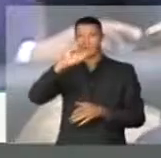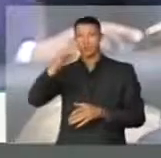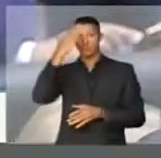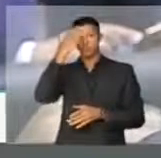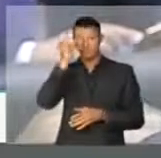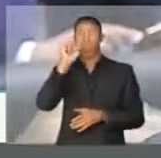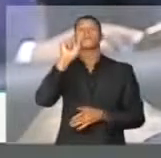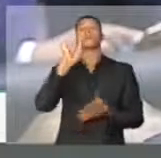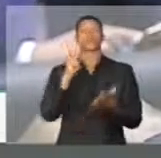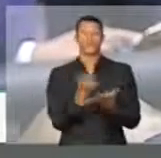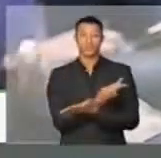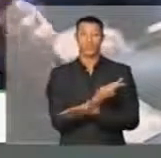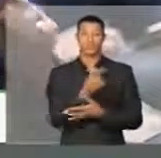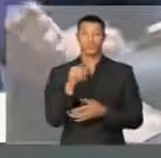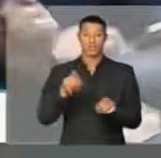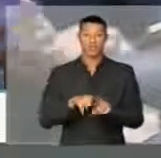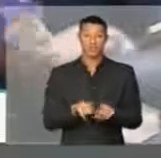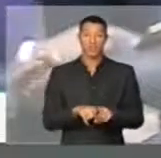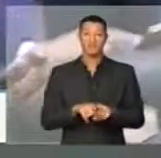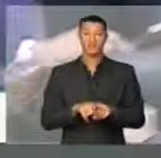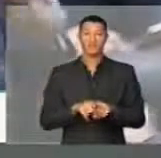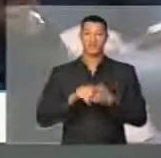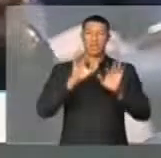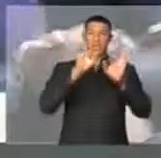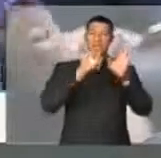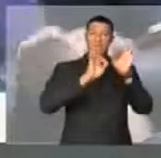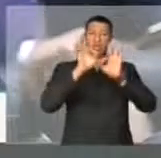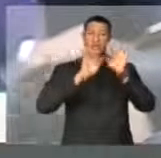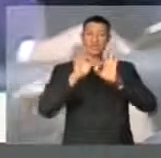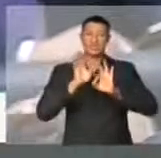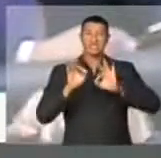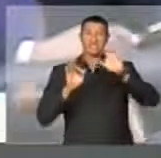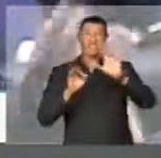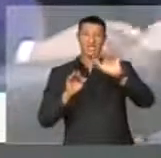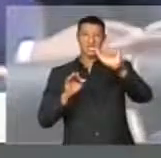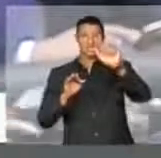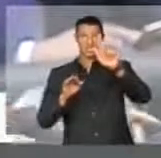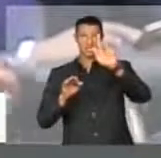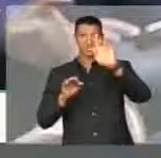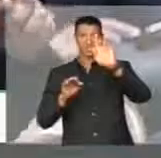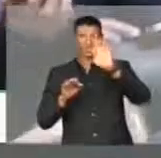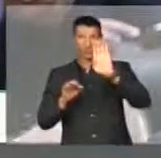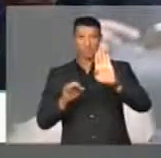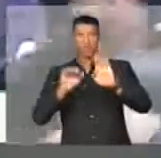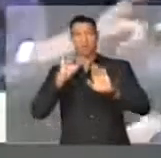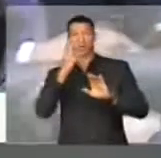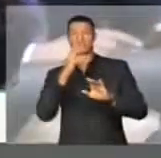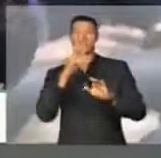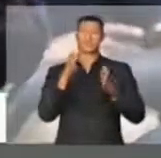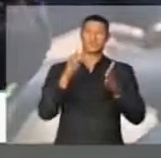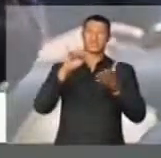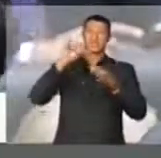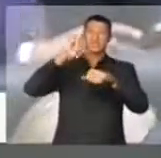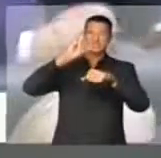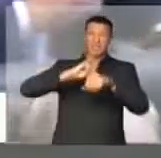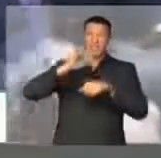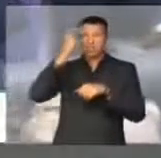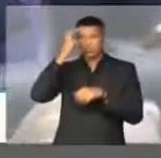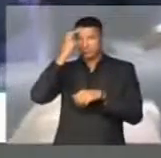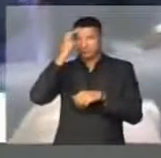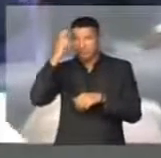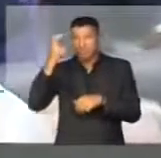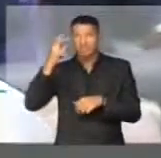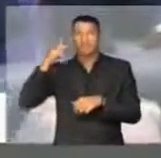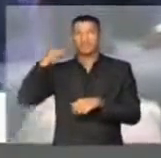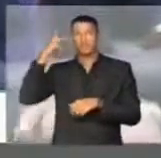exatamente o que está acontecendo aqui. Inclusive a montagem de uma KGB, ou se preferirem, de uma central de inteligência a